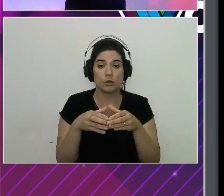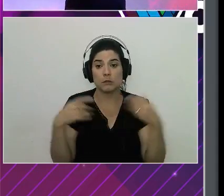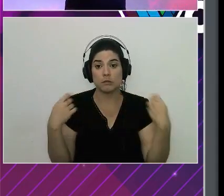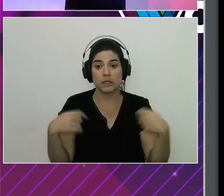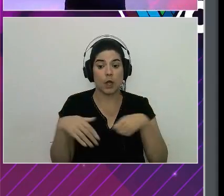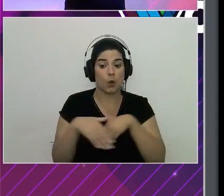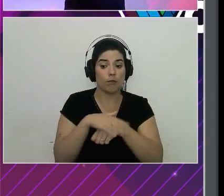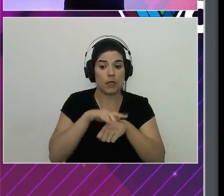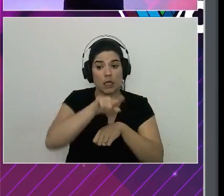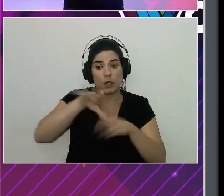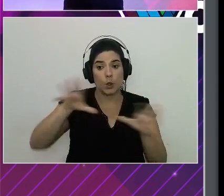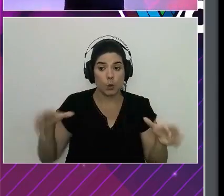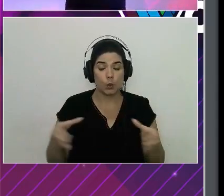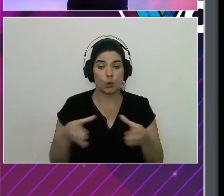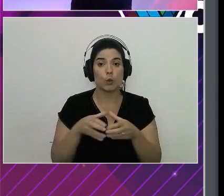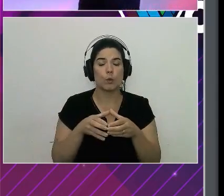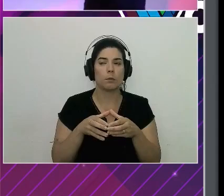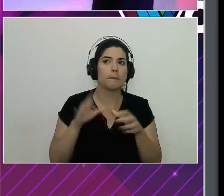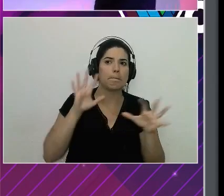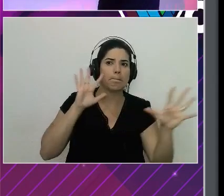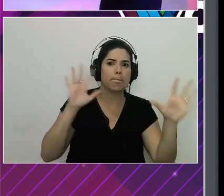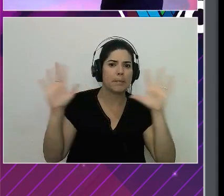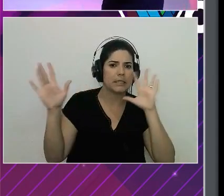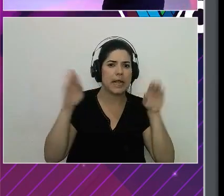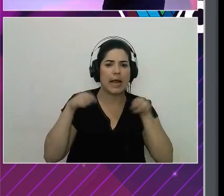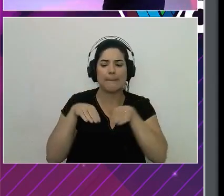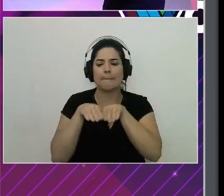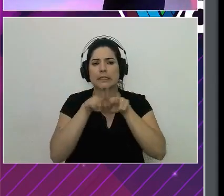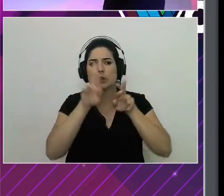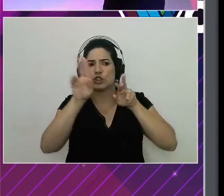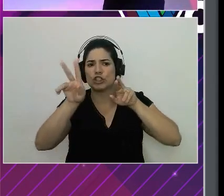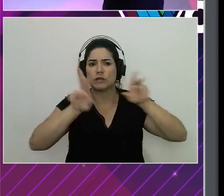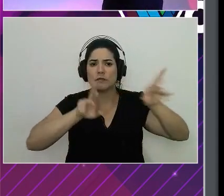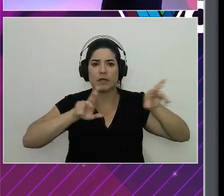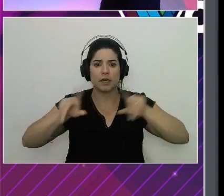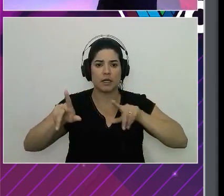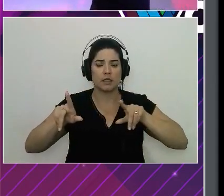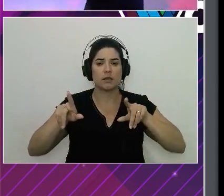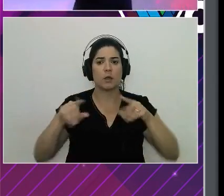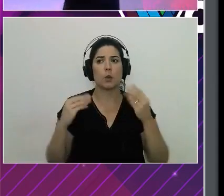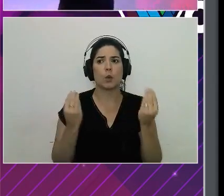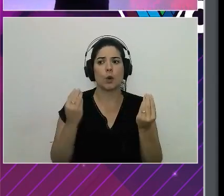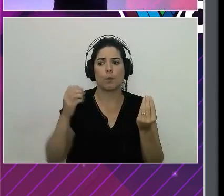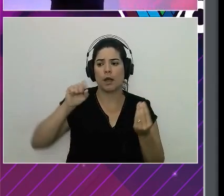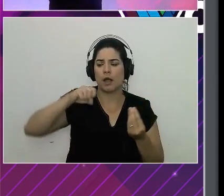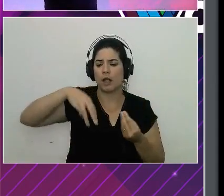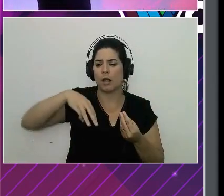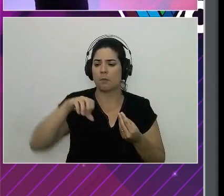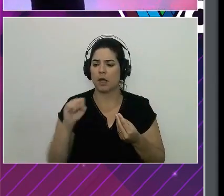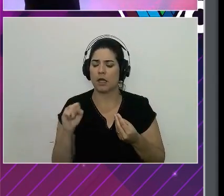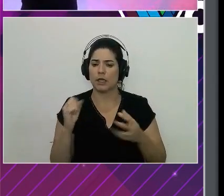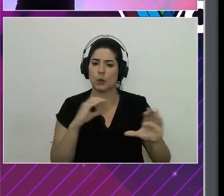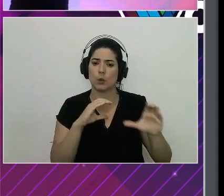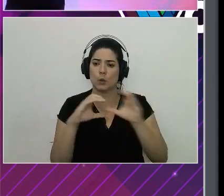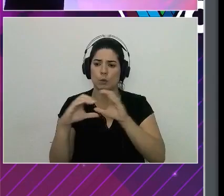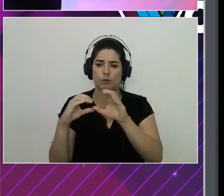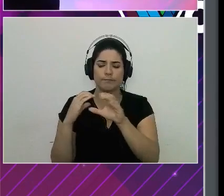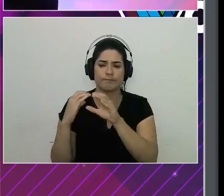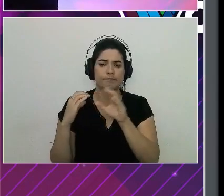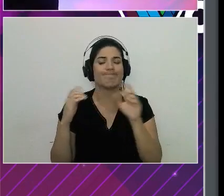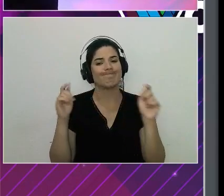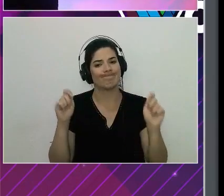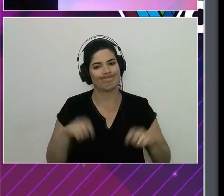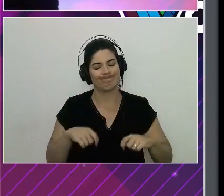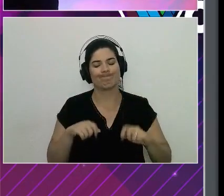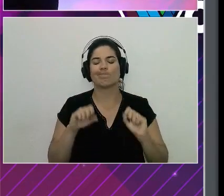times para poder pensar em padrões diferentes de microserviços, pensar em comunicações, isso pode ser complicado.